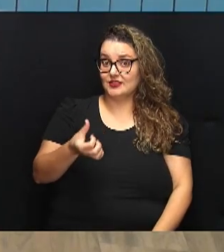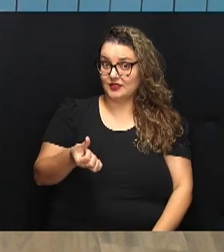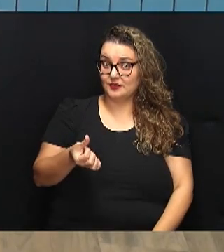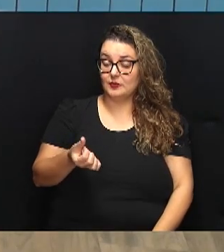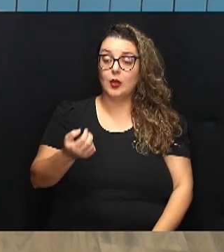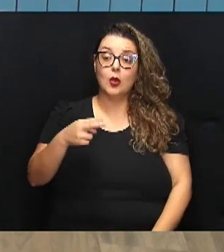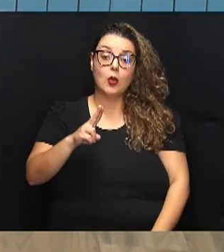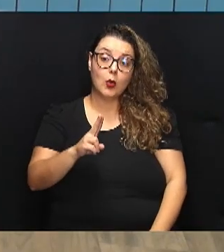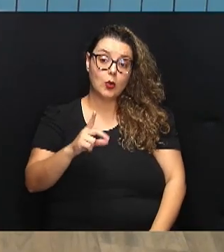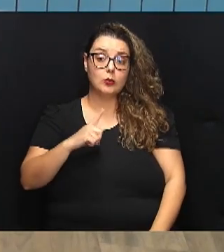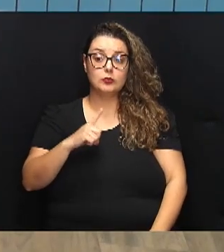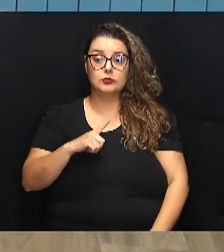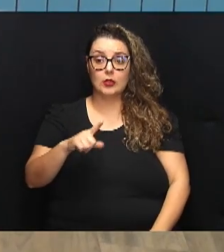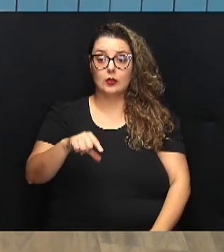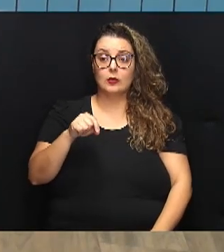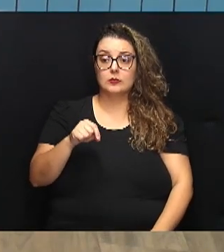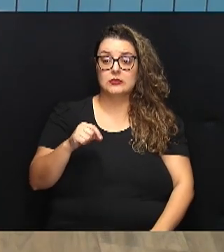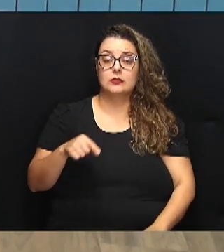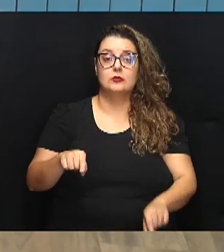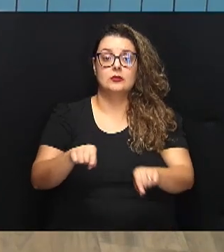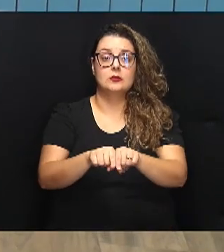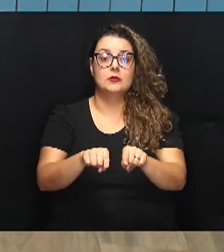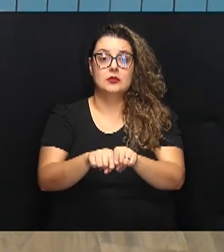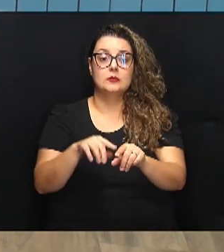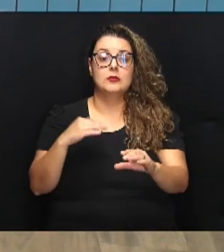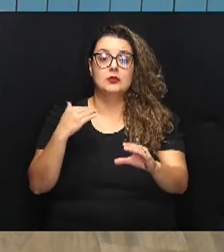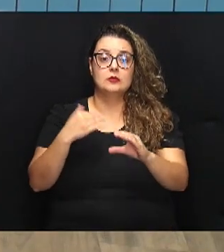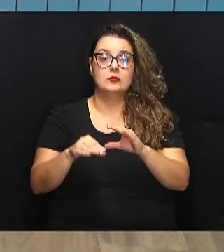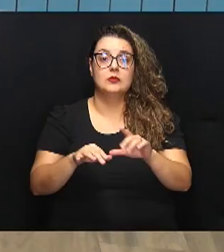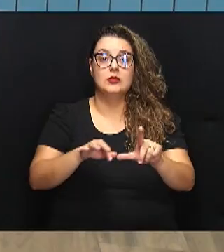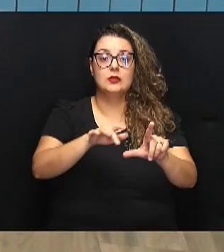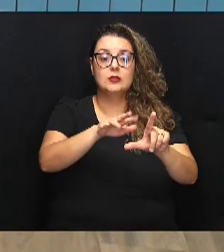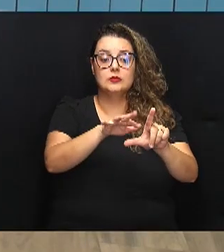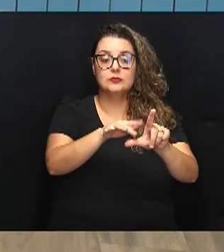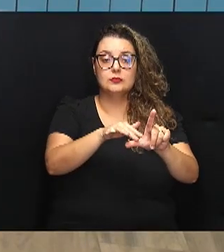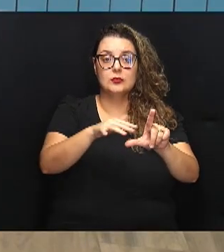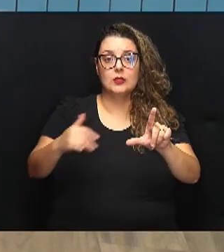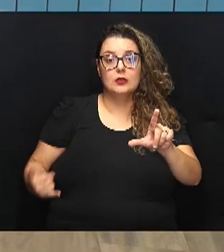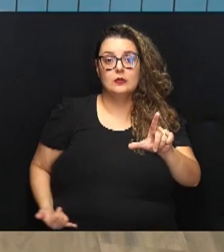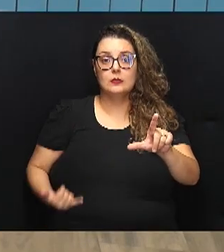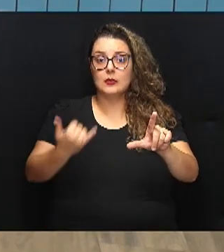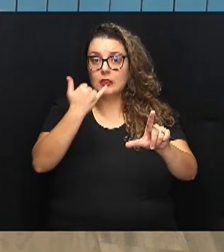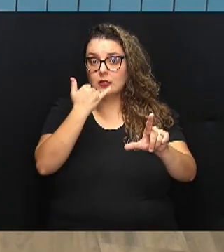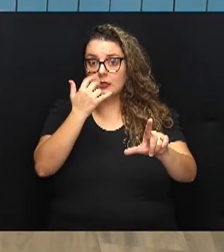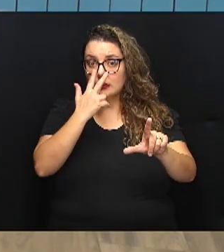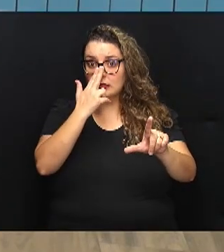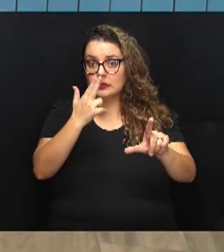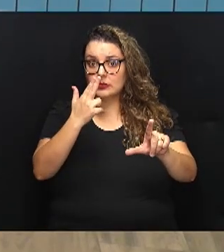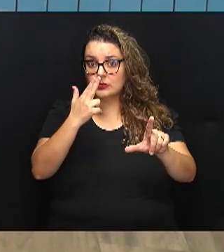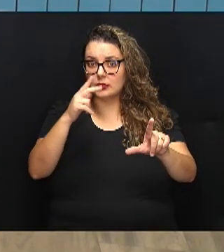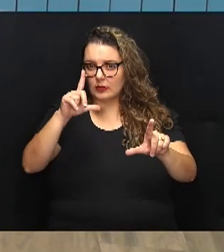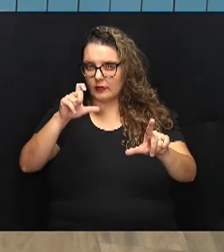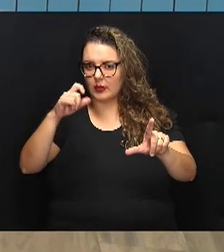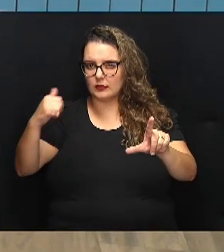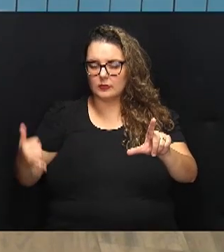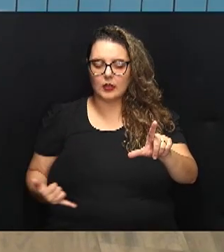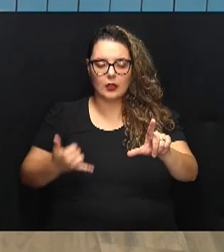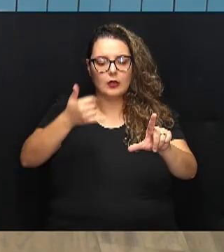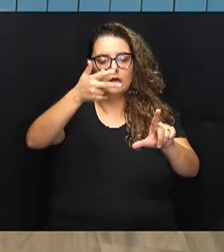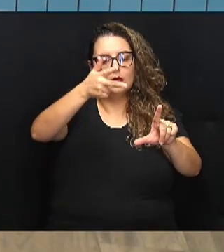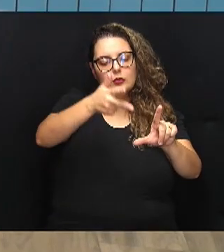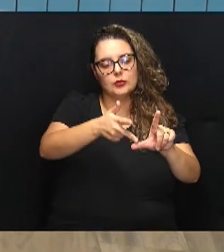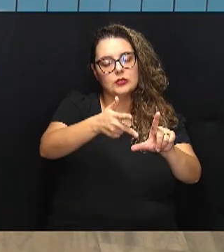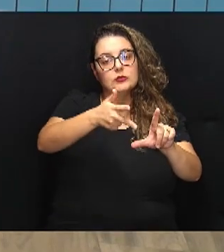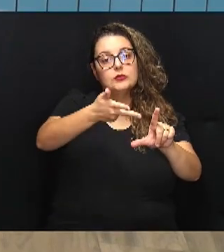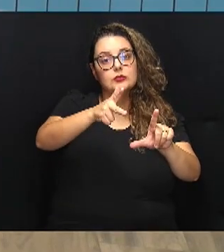978293776, ou você tem a opção de enviar esta mensagem apontando a câmera do seu celular para o QR Code. Também